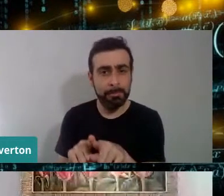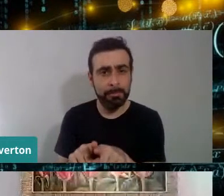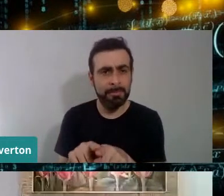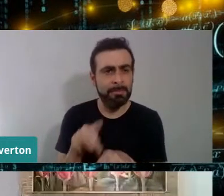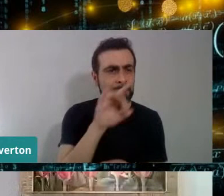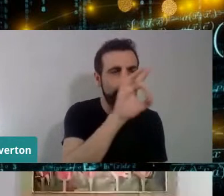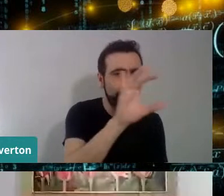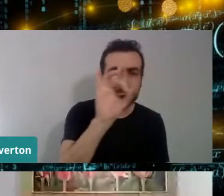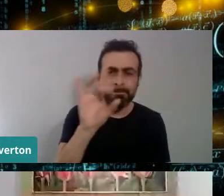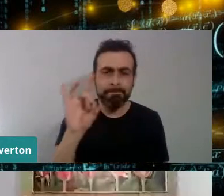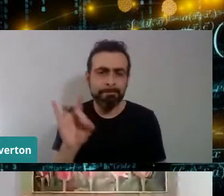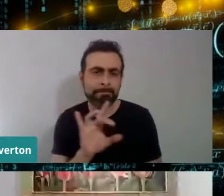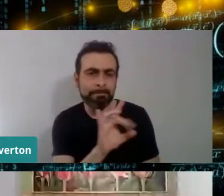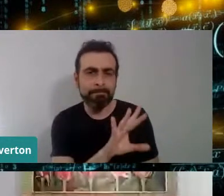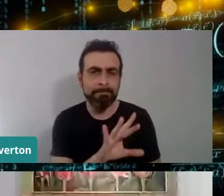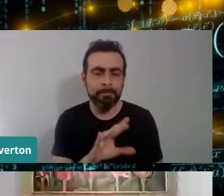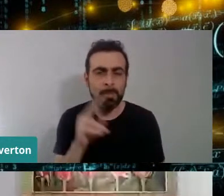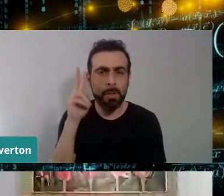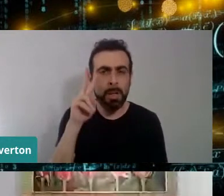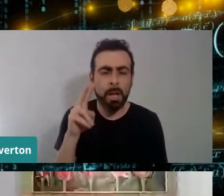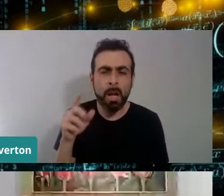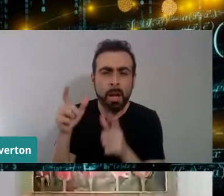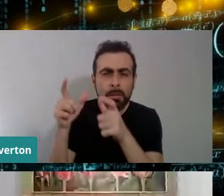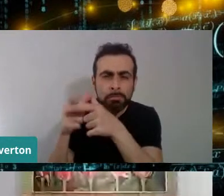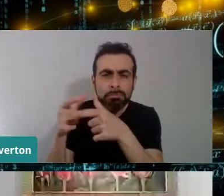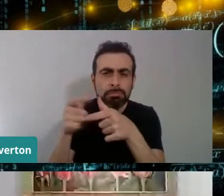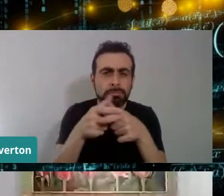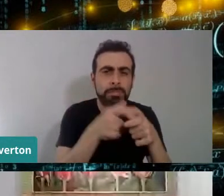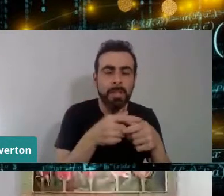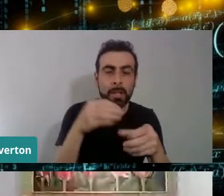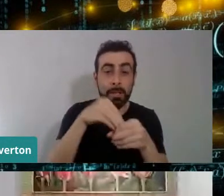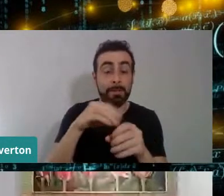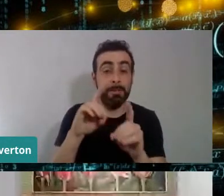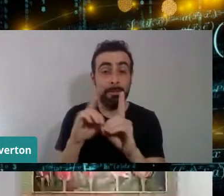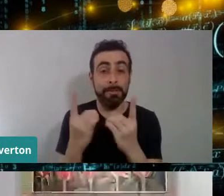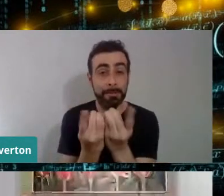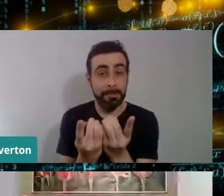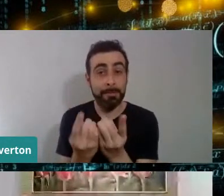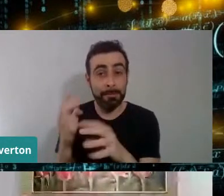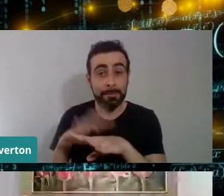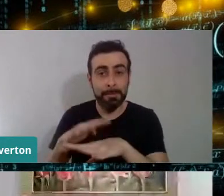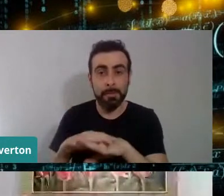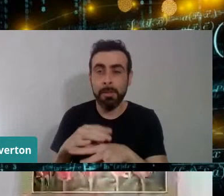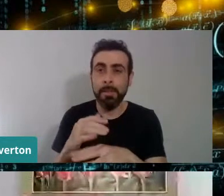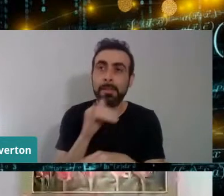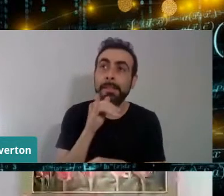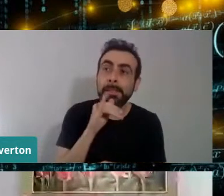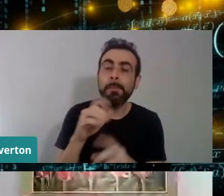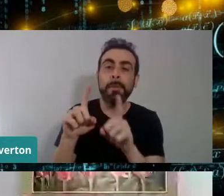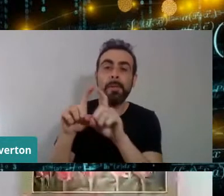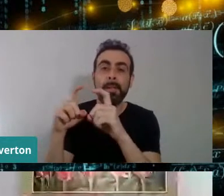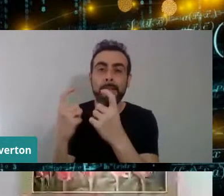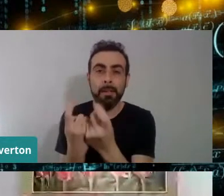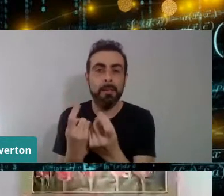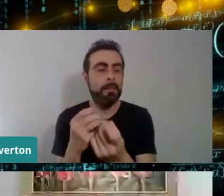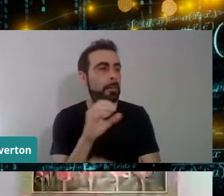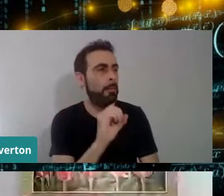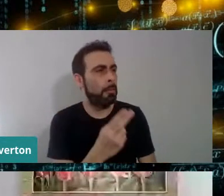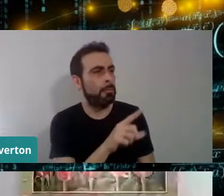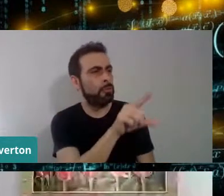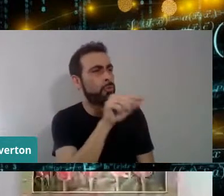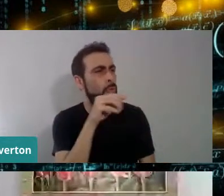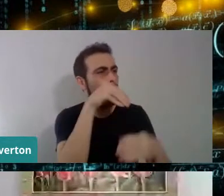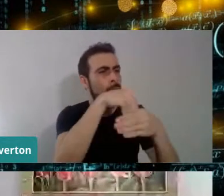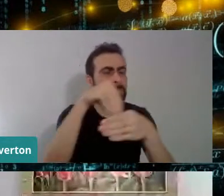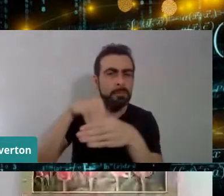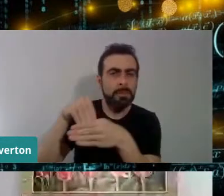né? De alguma situação do departamento de matemática, né? Nas nossas reuniões, nas nossas decisões lá que nós